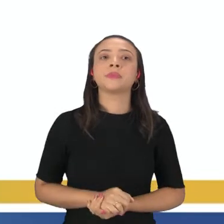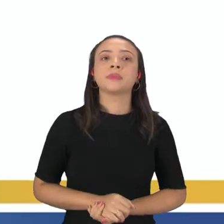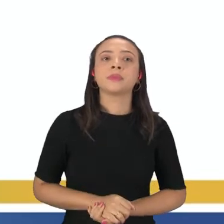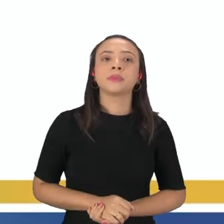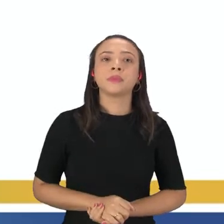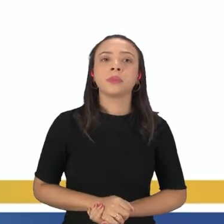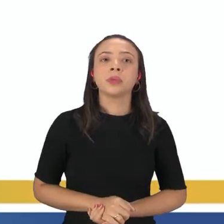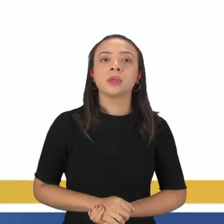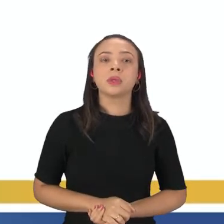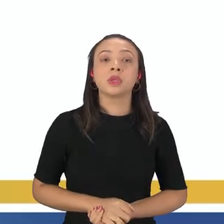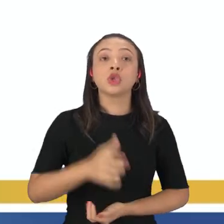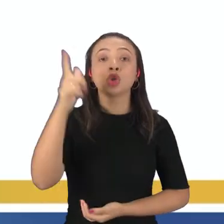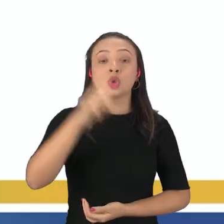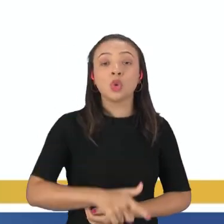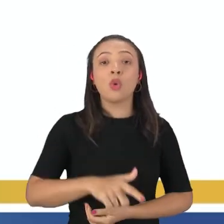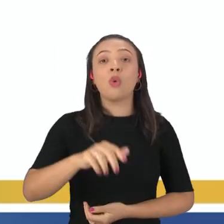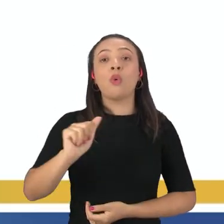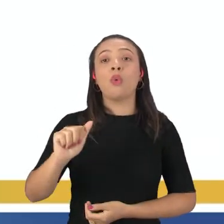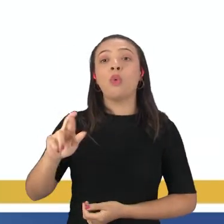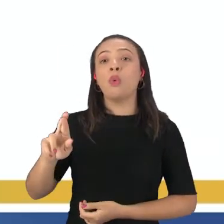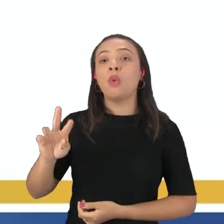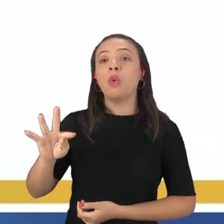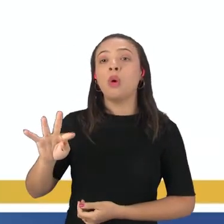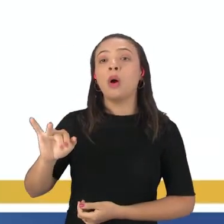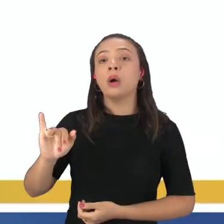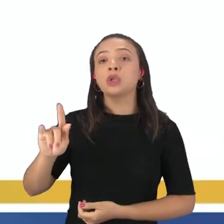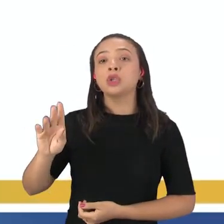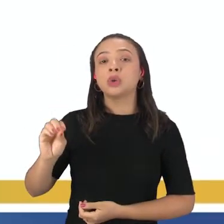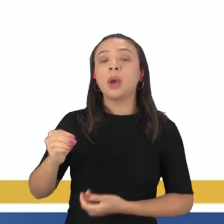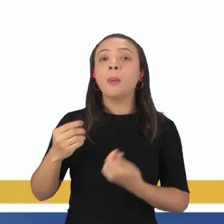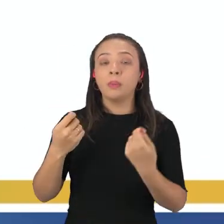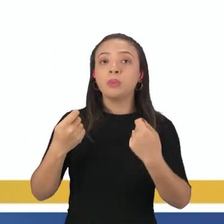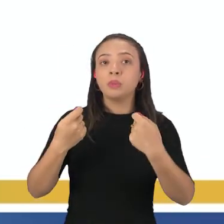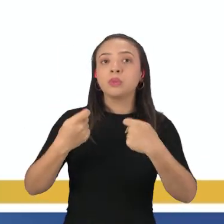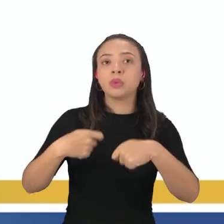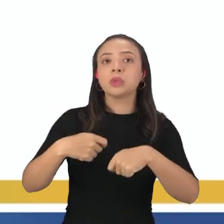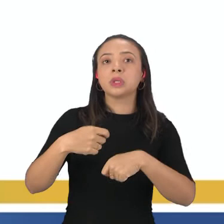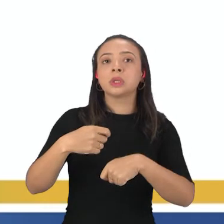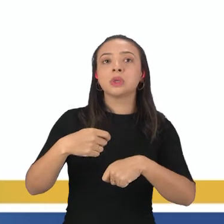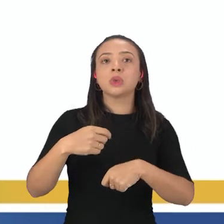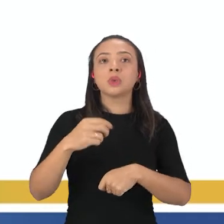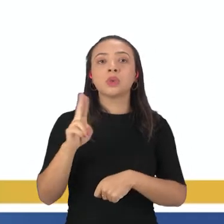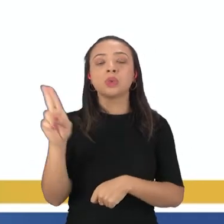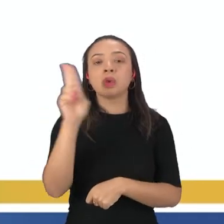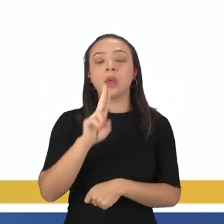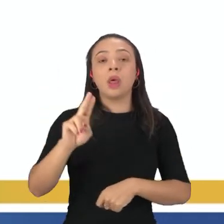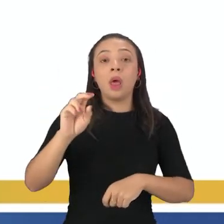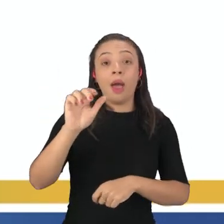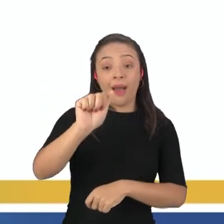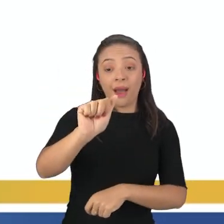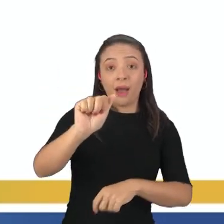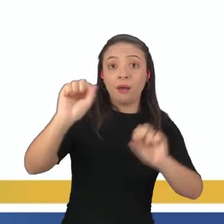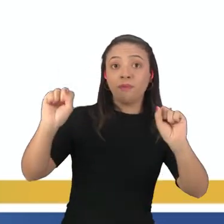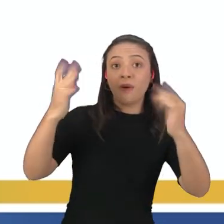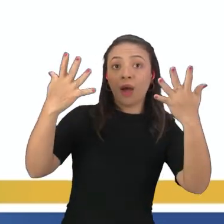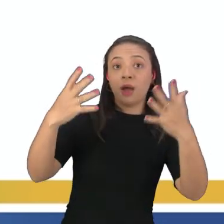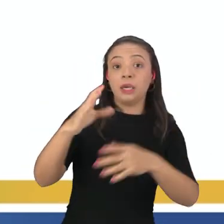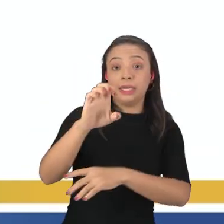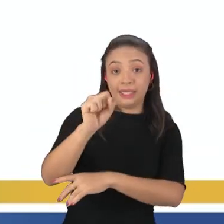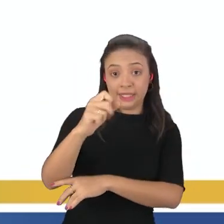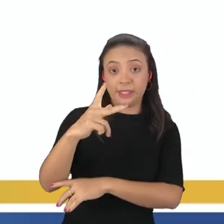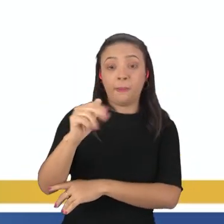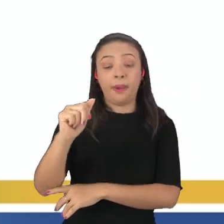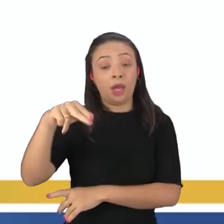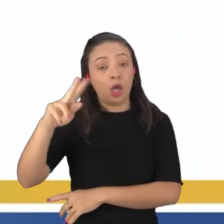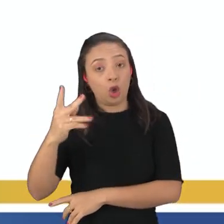Com a repetição do artigo também nós poderemos utilizar, exemplo, a festa espanhola e a canadense,